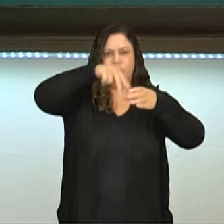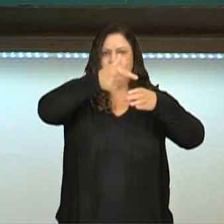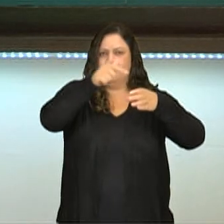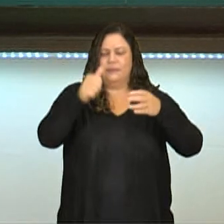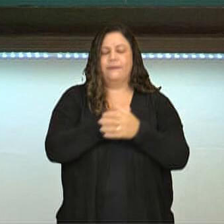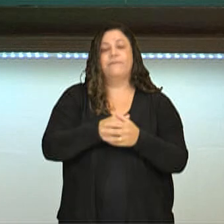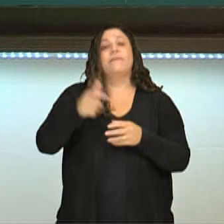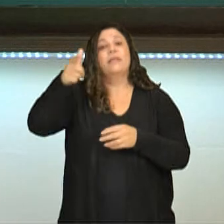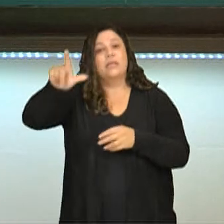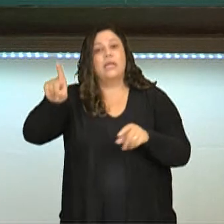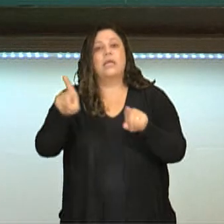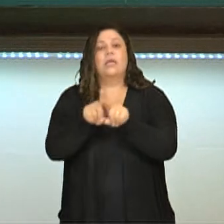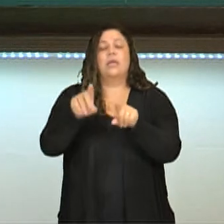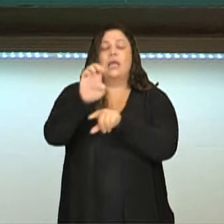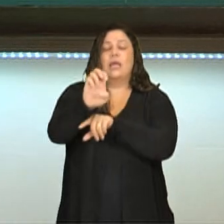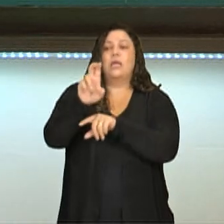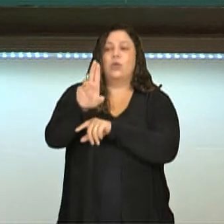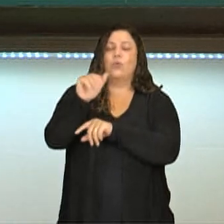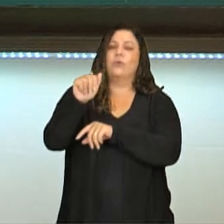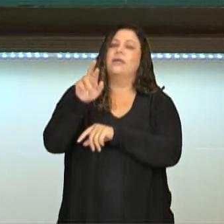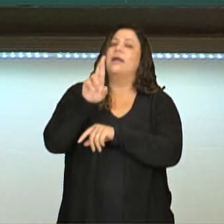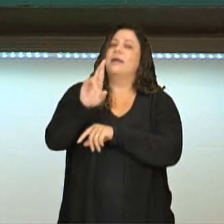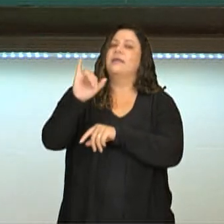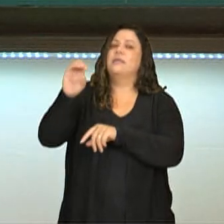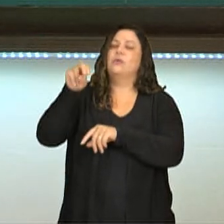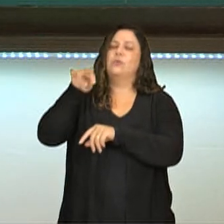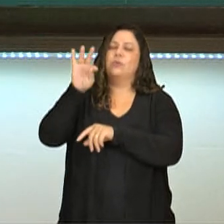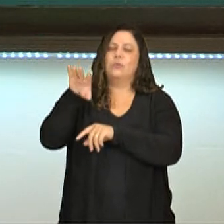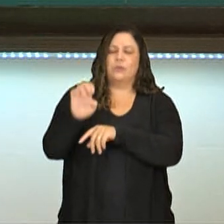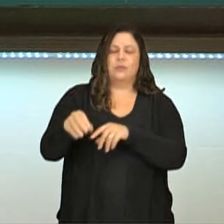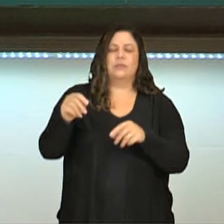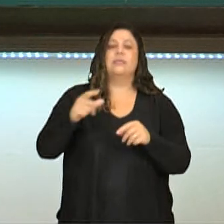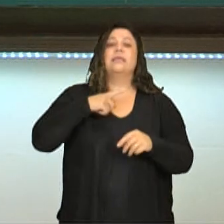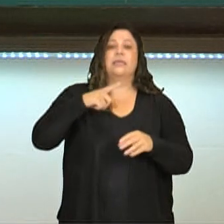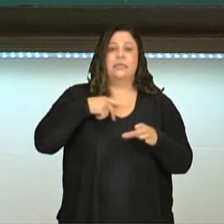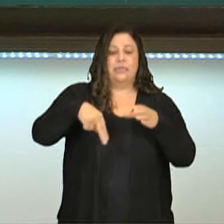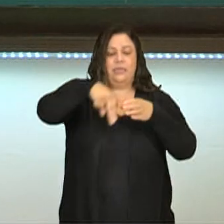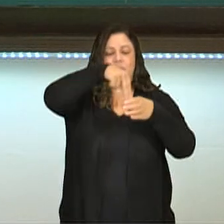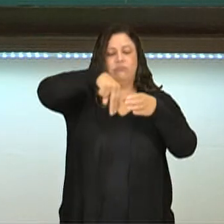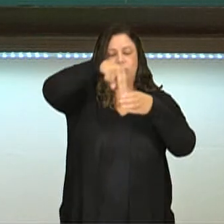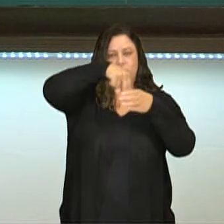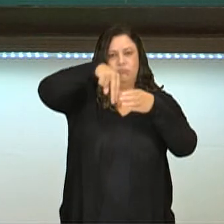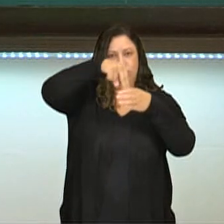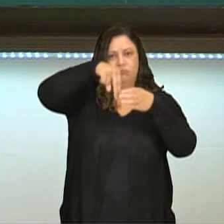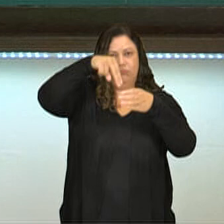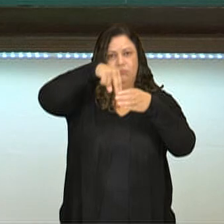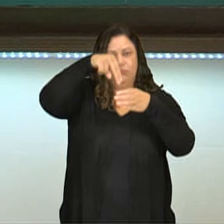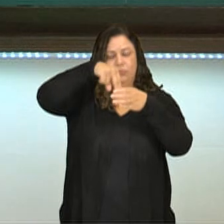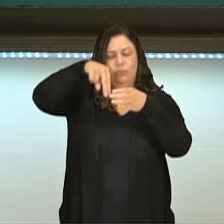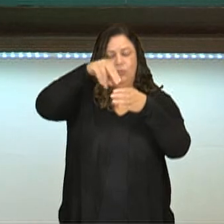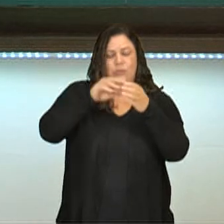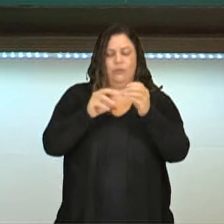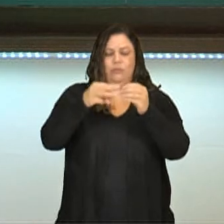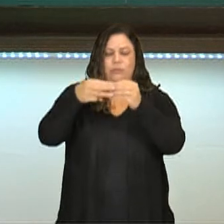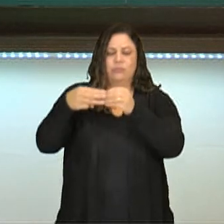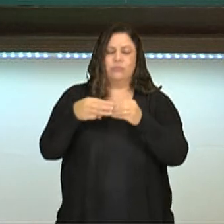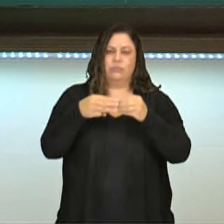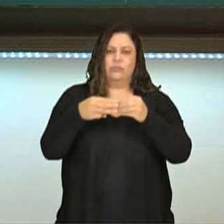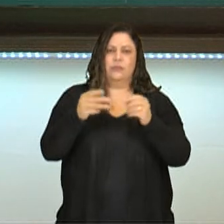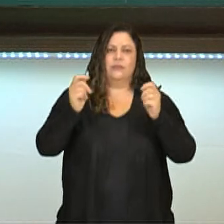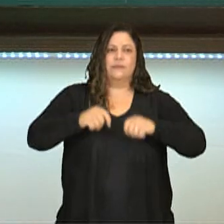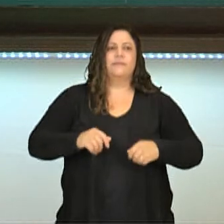temos também aqueles seres chamados eucariotos, que têm um material genético organizado, né, dentro de uma membrana nuclear,